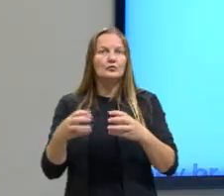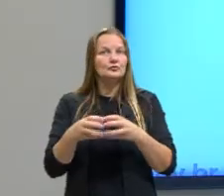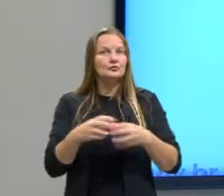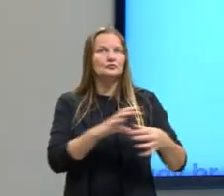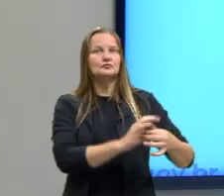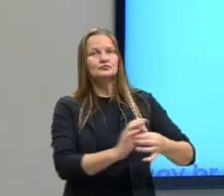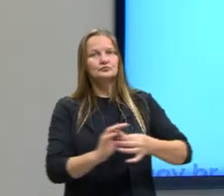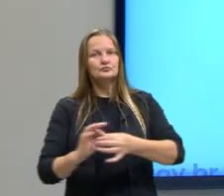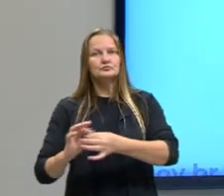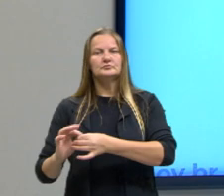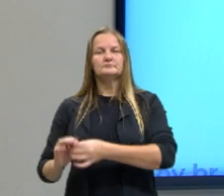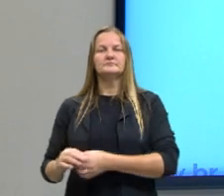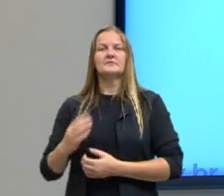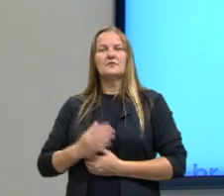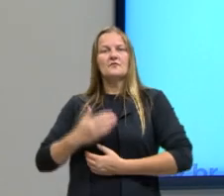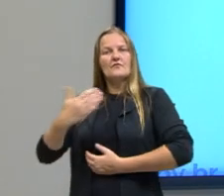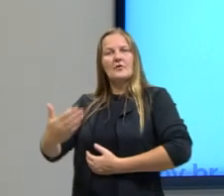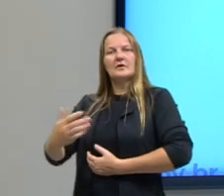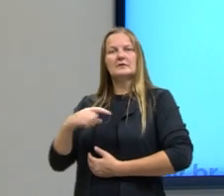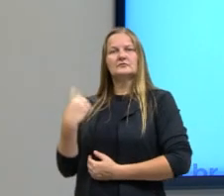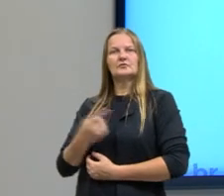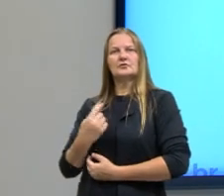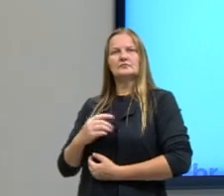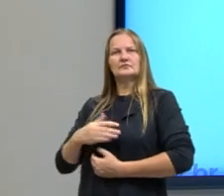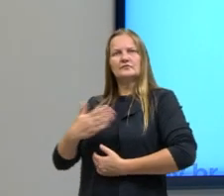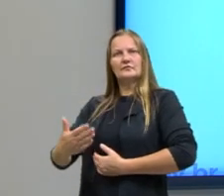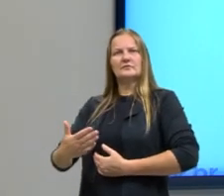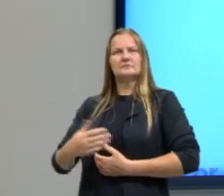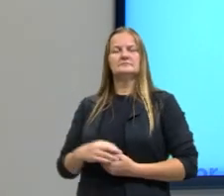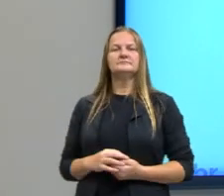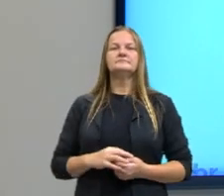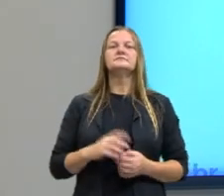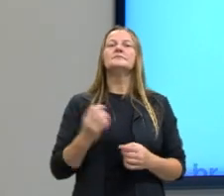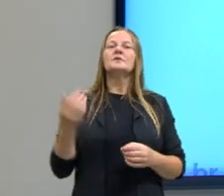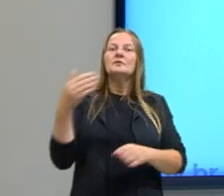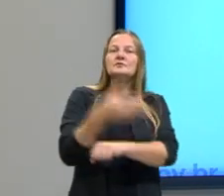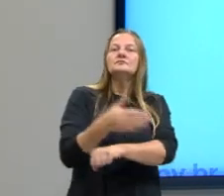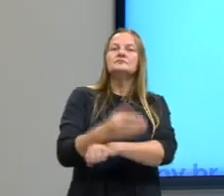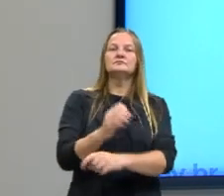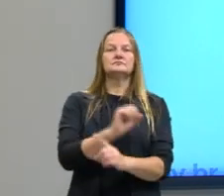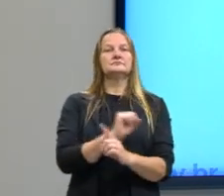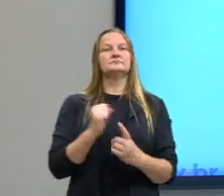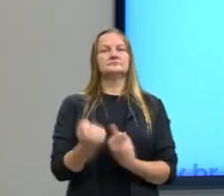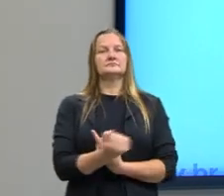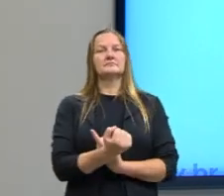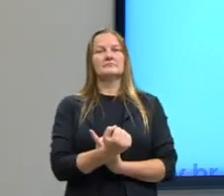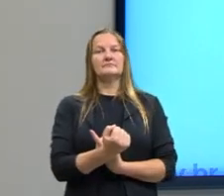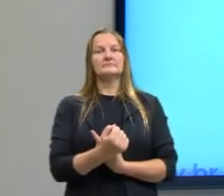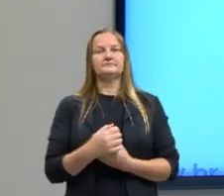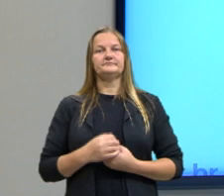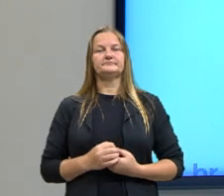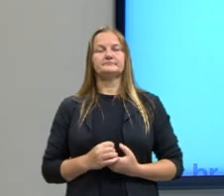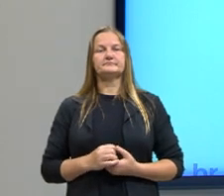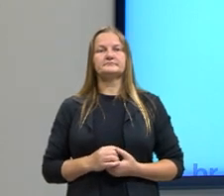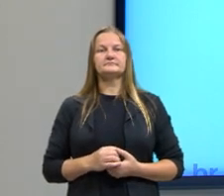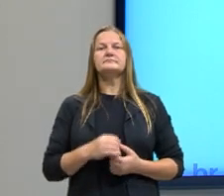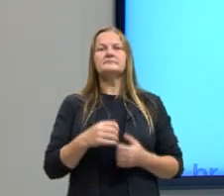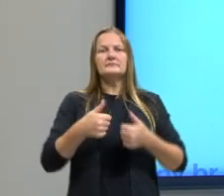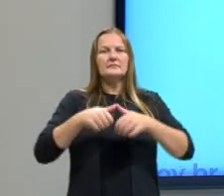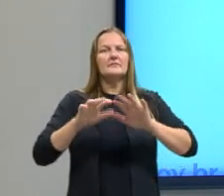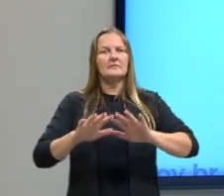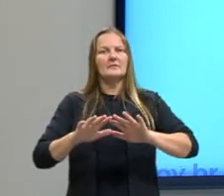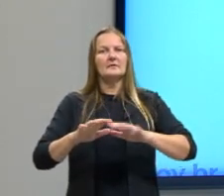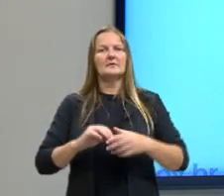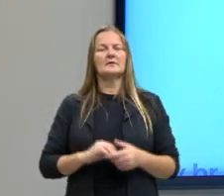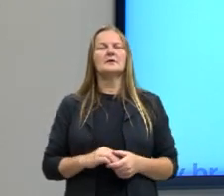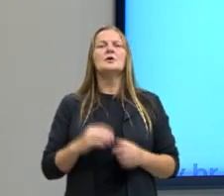e eles são exteriores a nós nós chegamos na sociedade eles já estão aí a envolvem